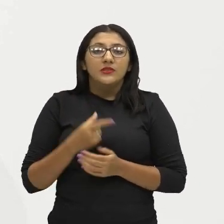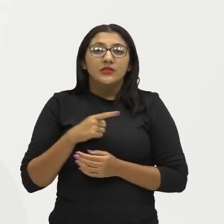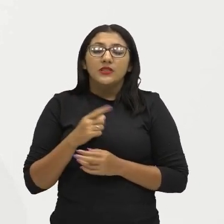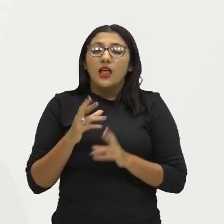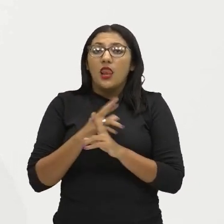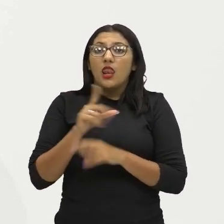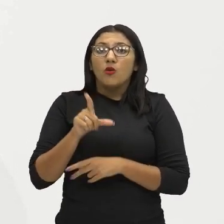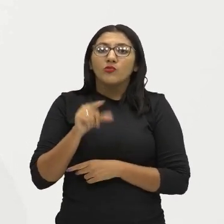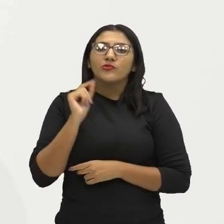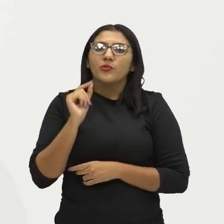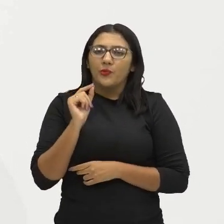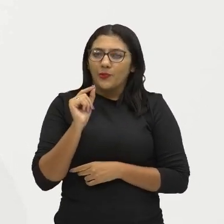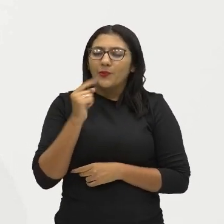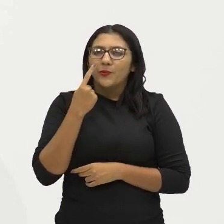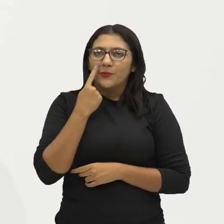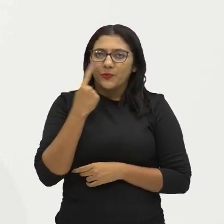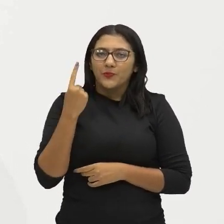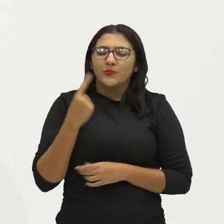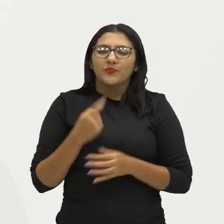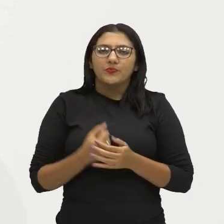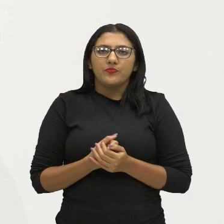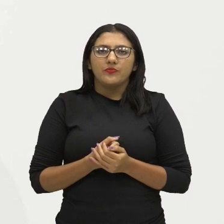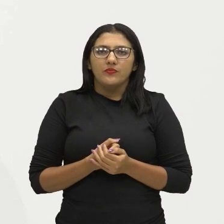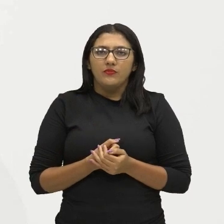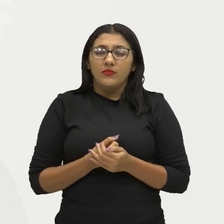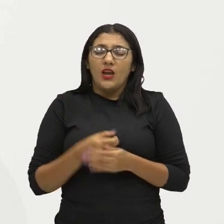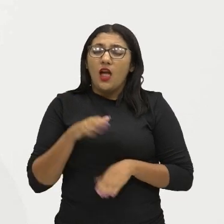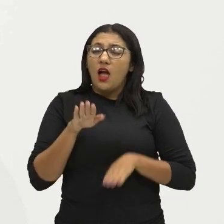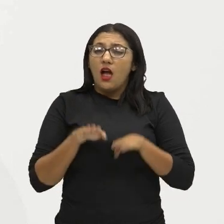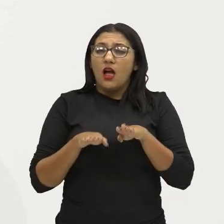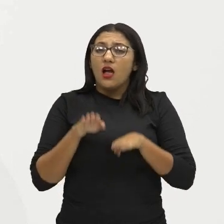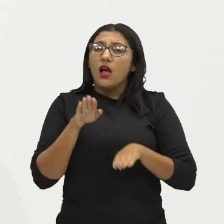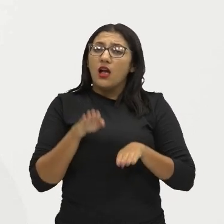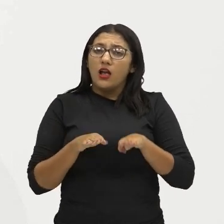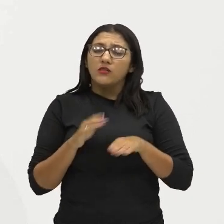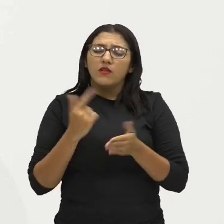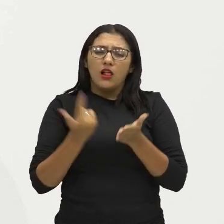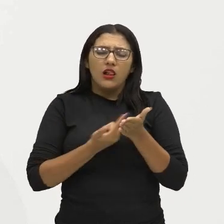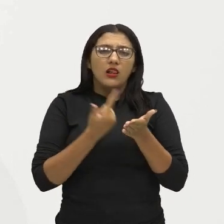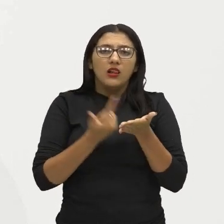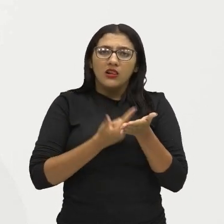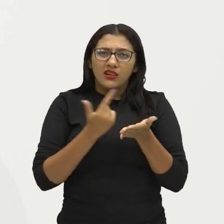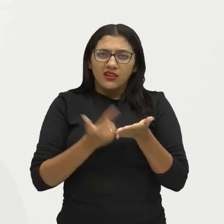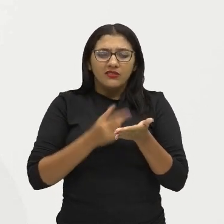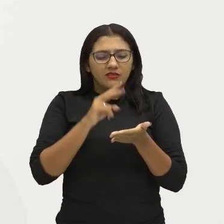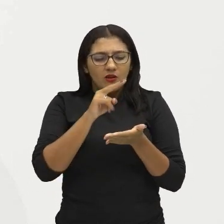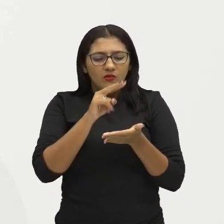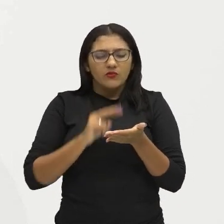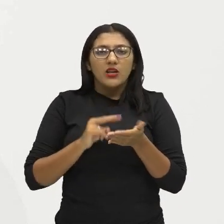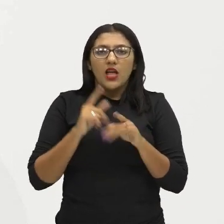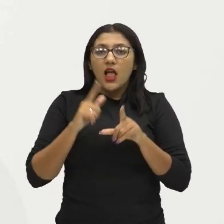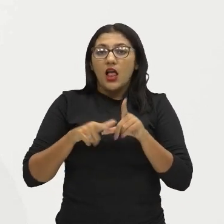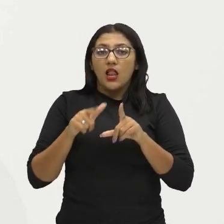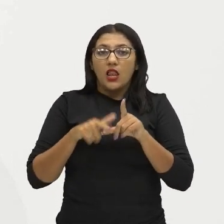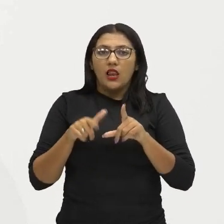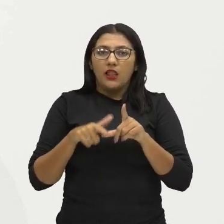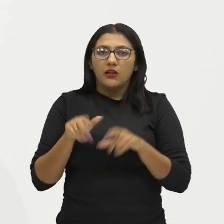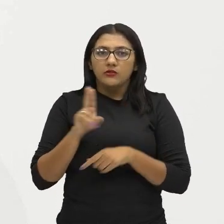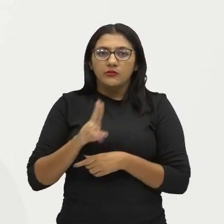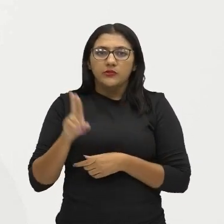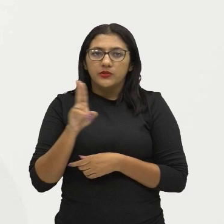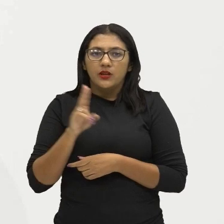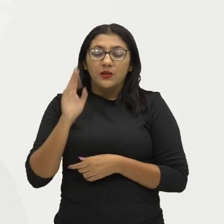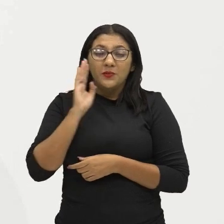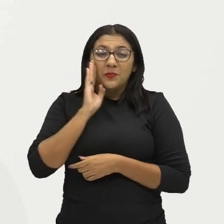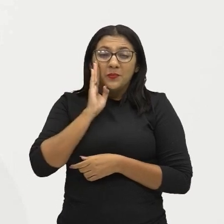escolha, ok? Normalmente, nos nossos livros, as letras mais usadas, olha,